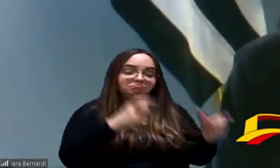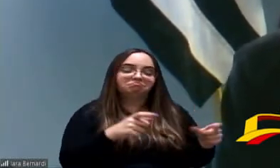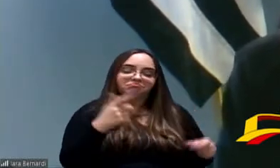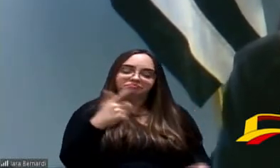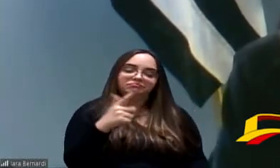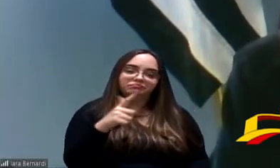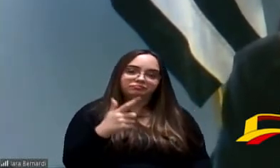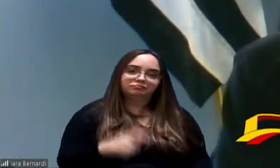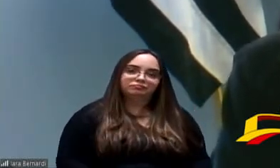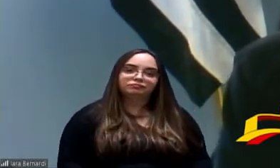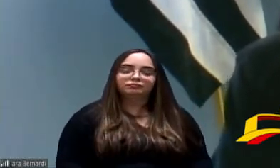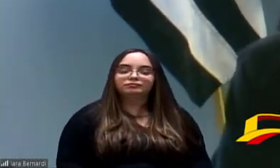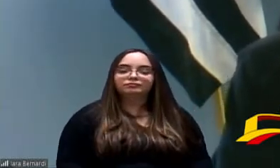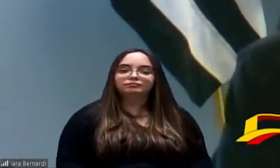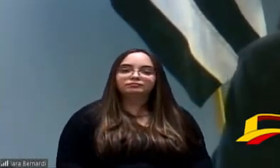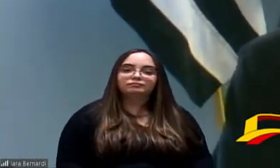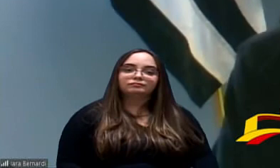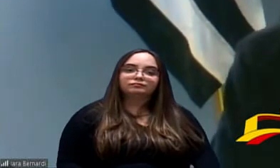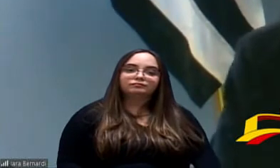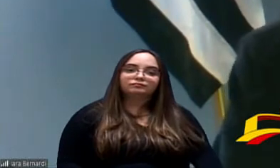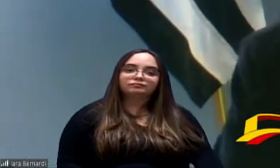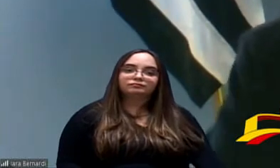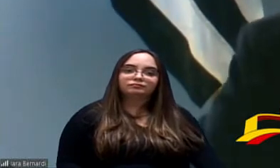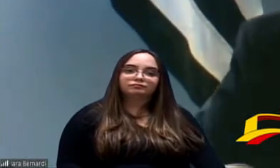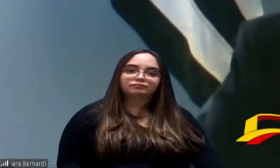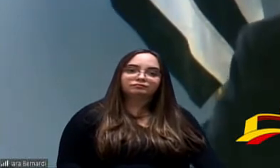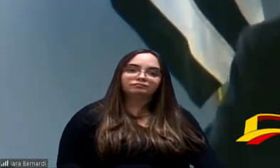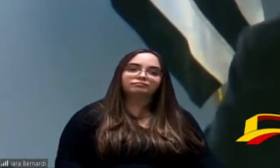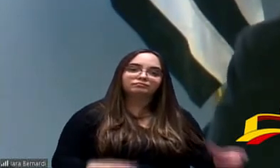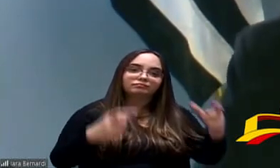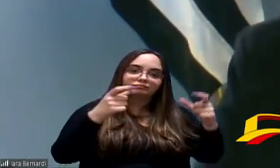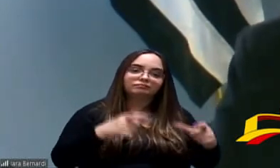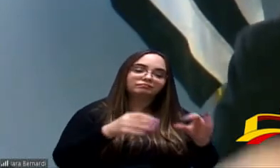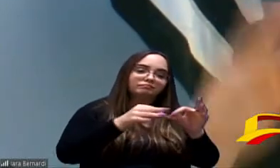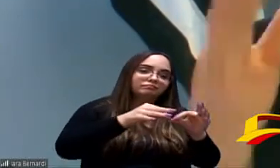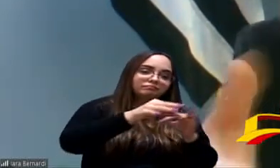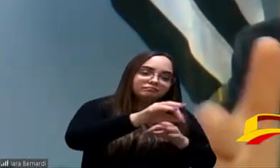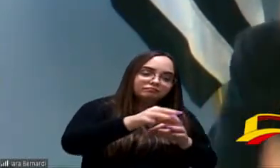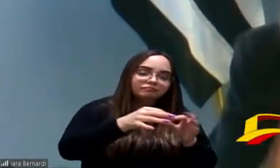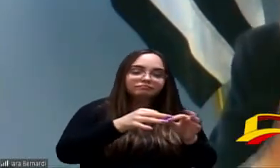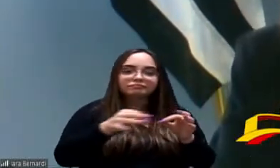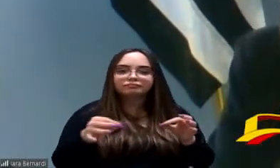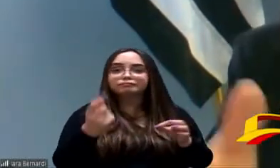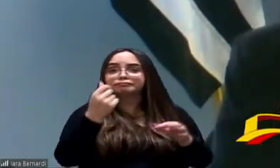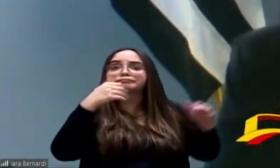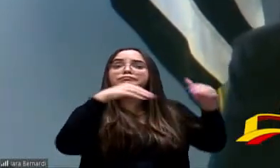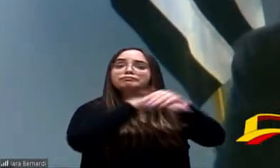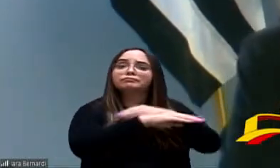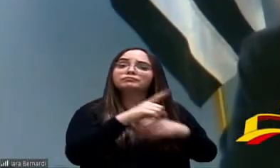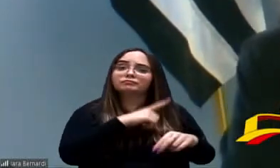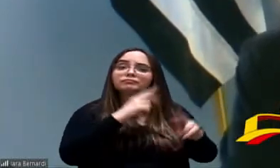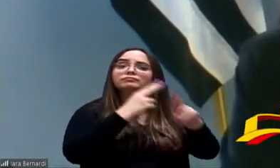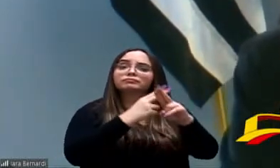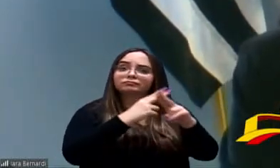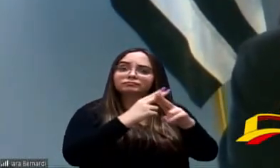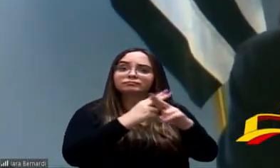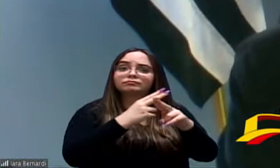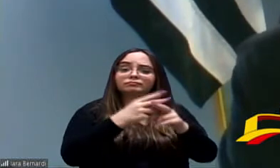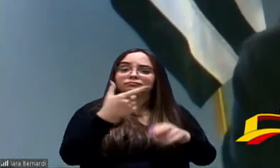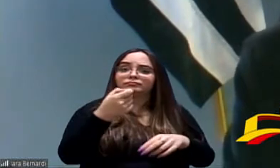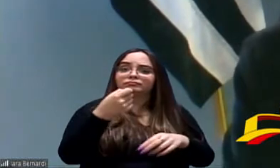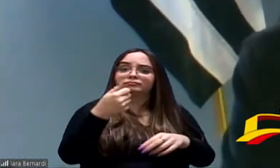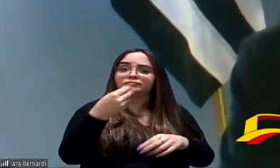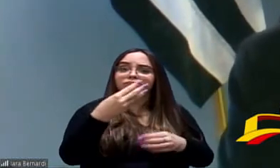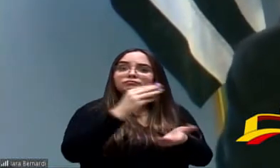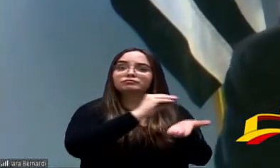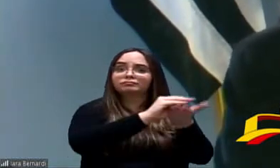projeto dar continuidade. O terreno, era a medição, e o dinheiro da Caixa Econômica Federal desde 2013,